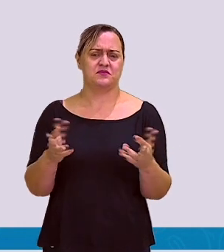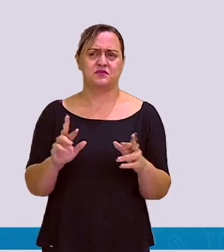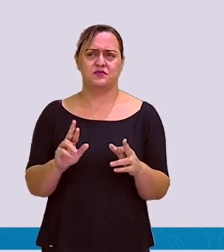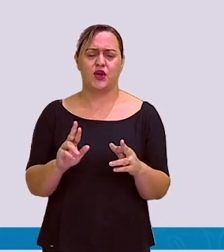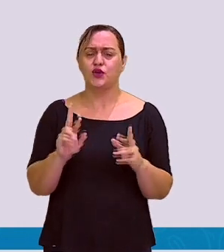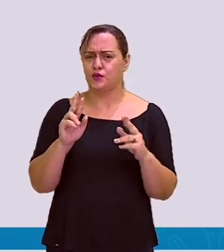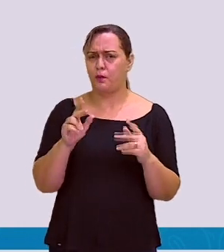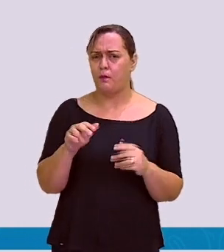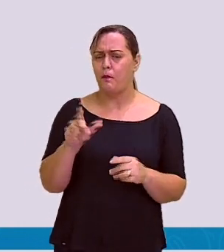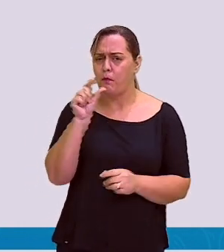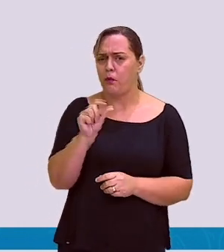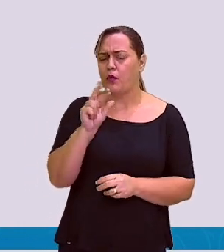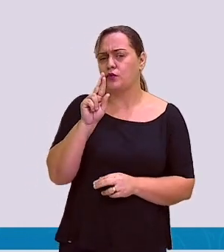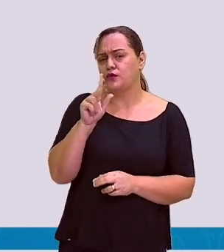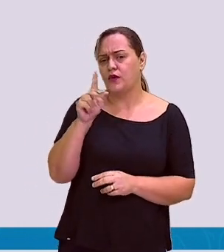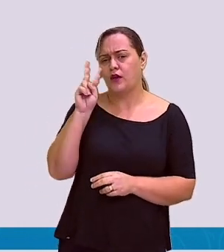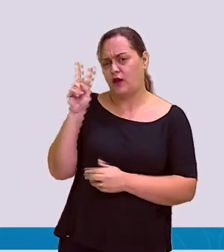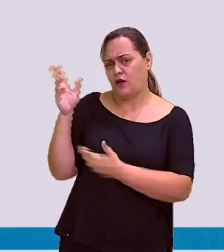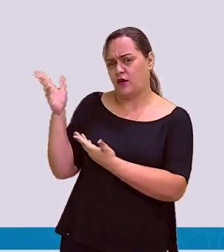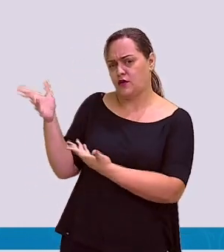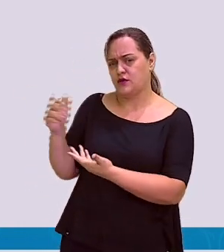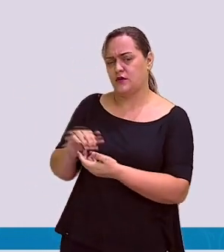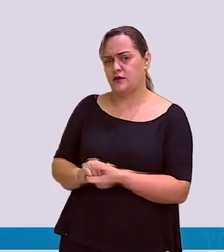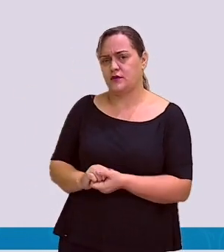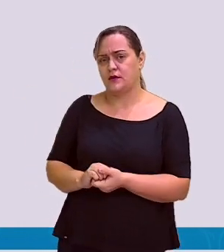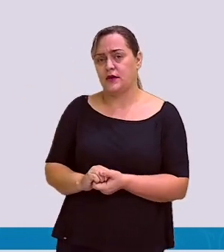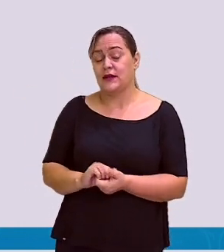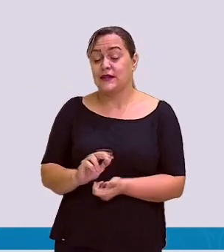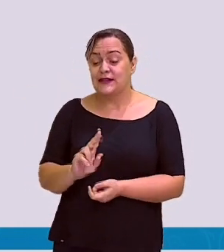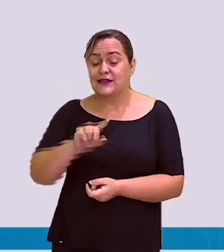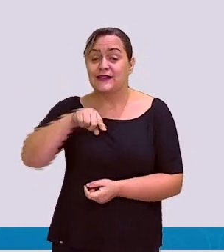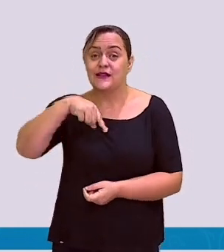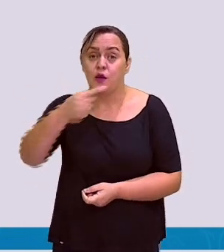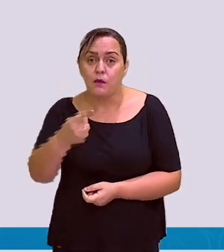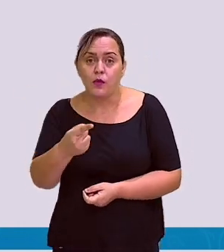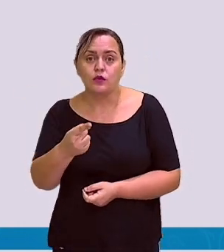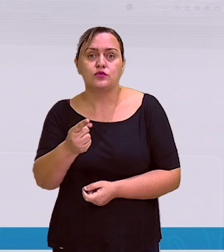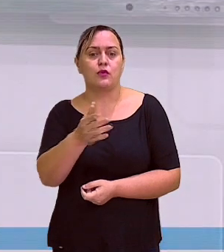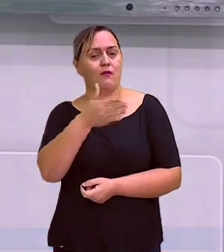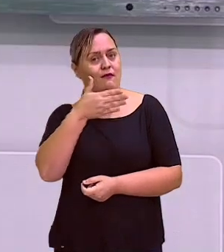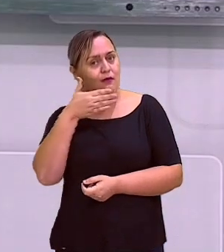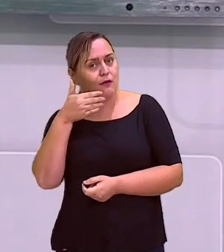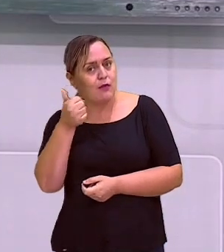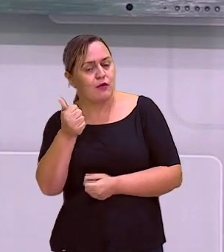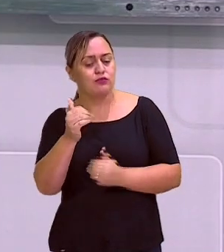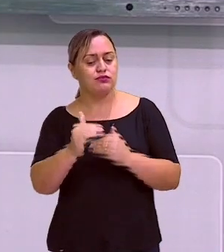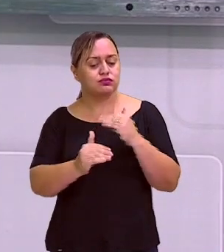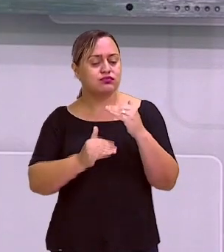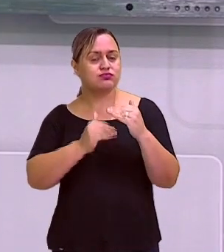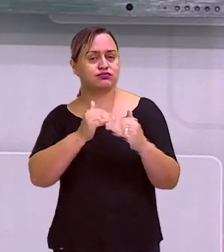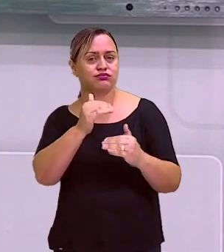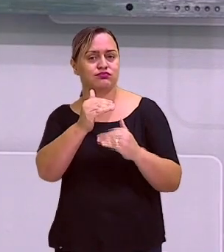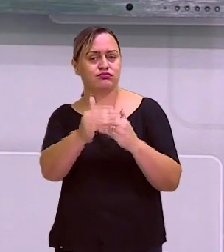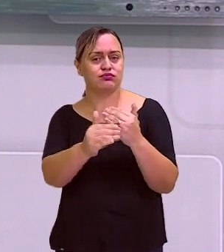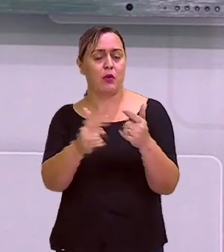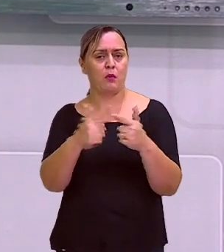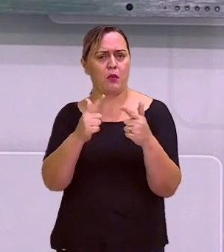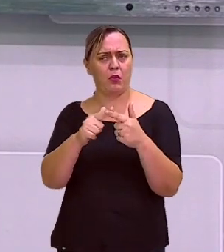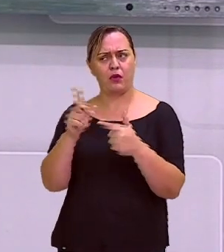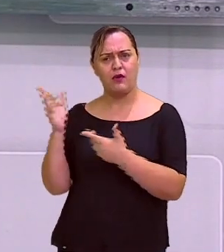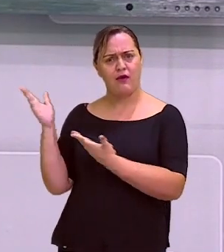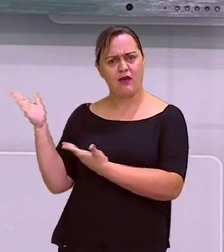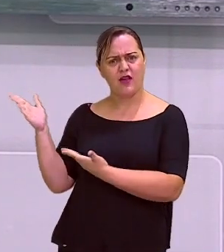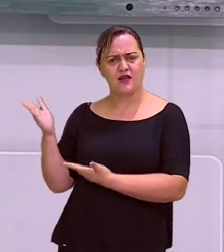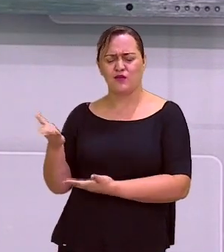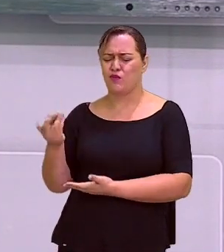né? Não tem uma boa dinâmica, as imagens são confusas. Gente, mas nós estamos falando de séculos e séculos atrás, entendeu?